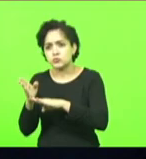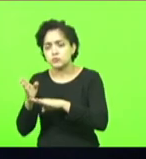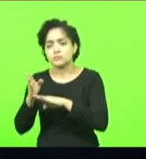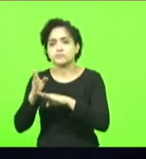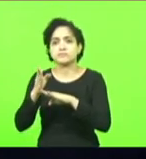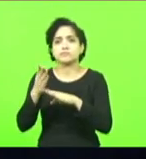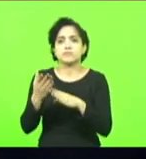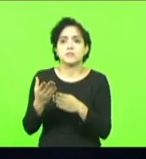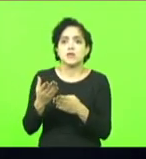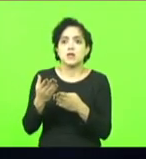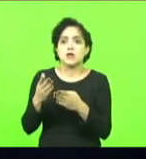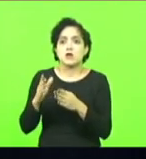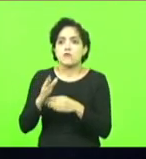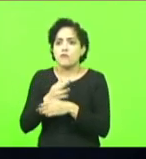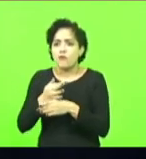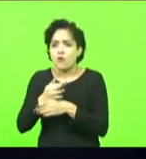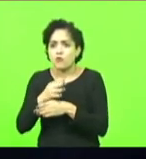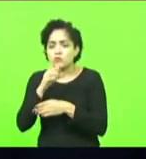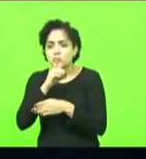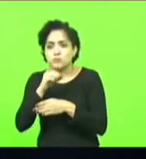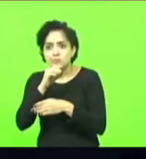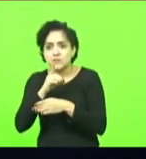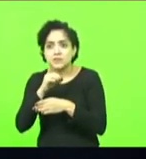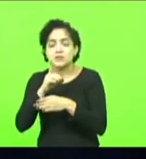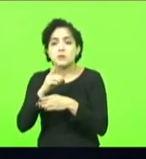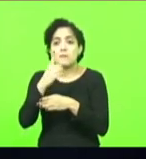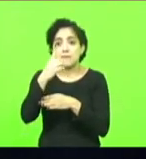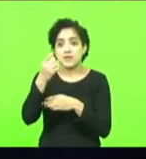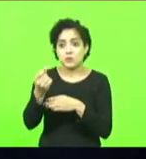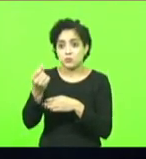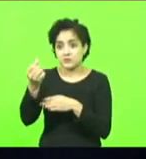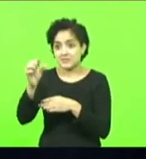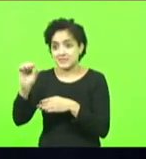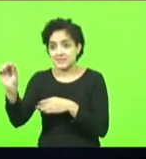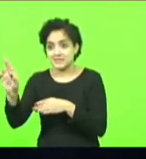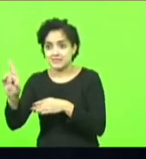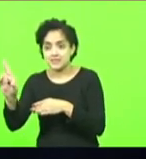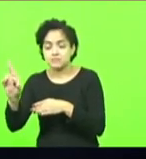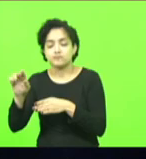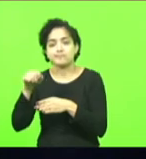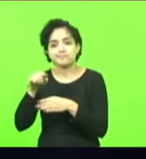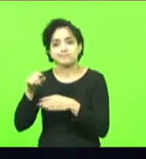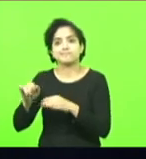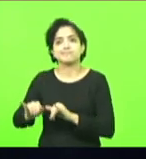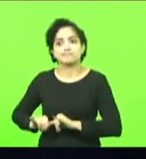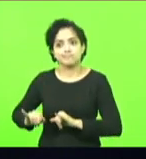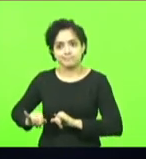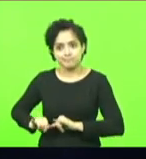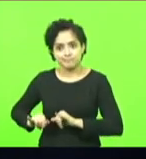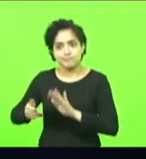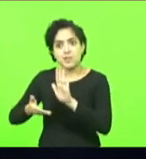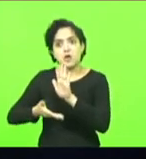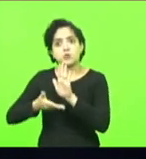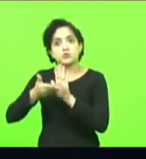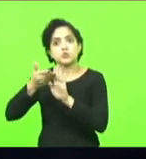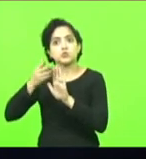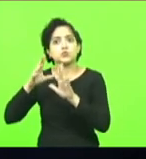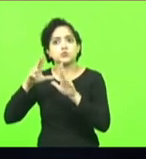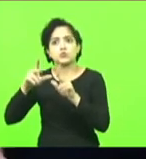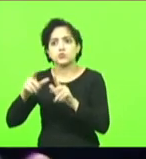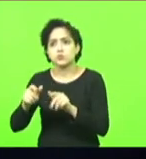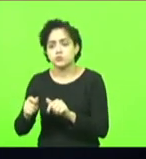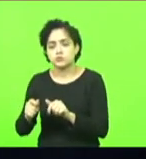no domingo, que ganha R$ 1.600, esse está sofrendo, porque aumentou tudo. Aumenta